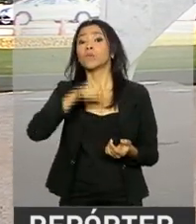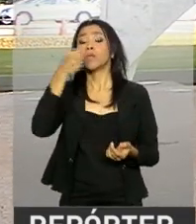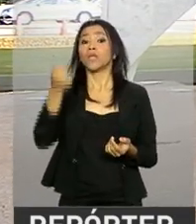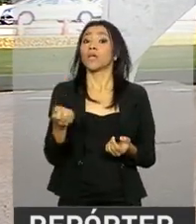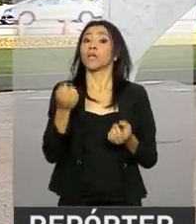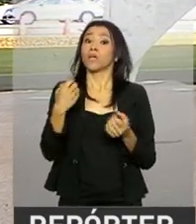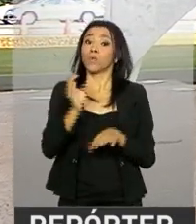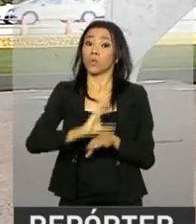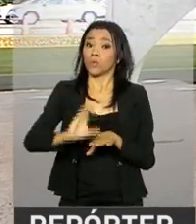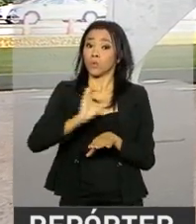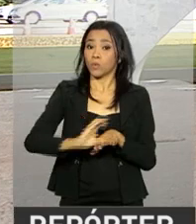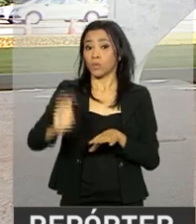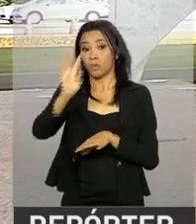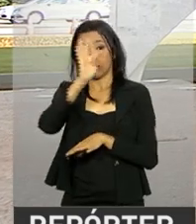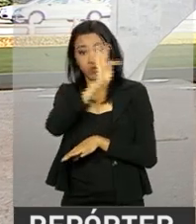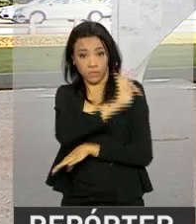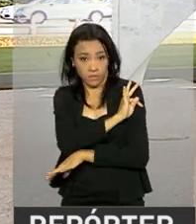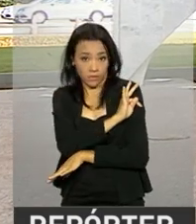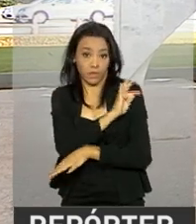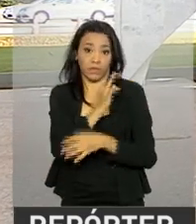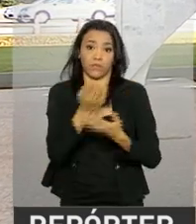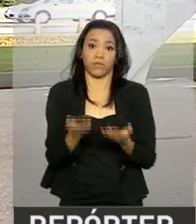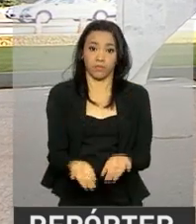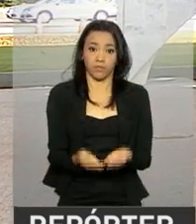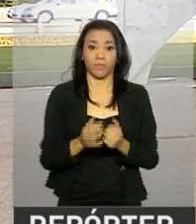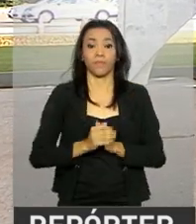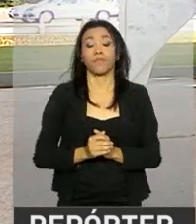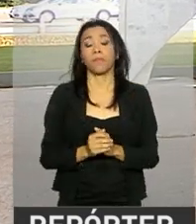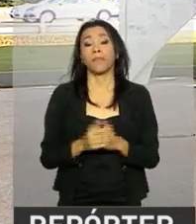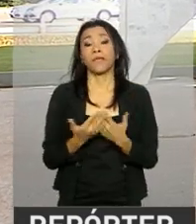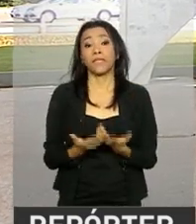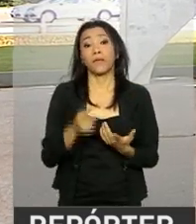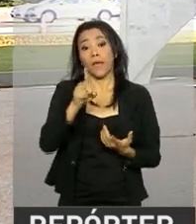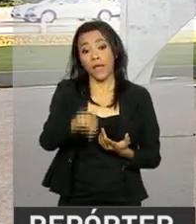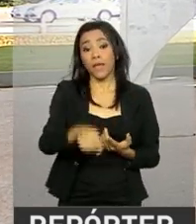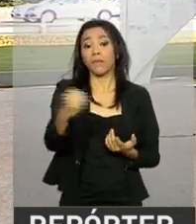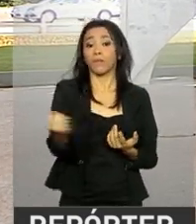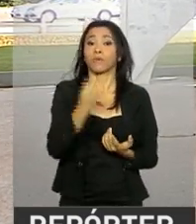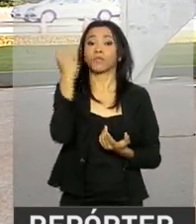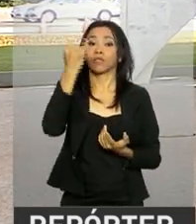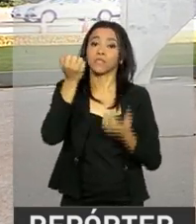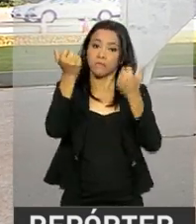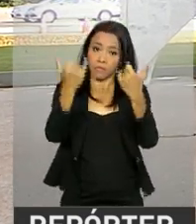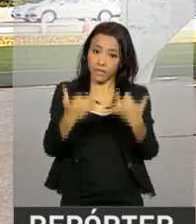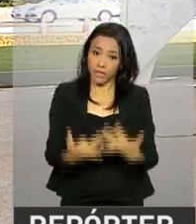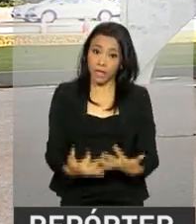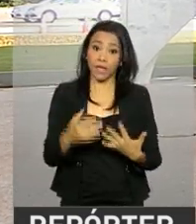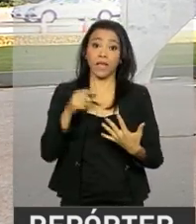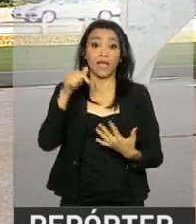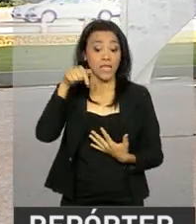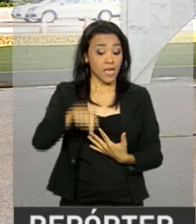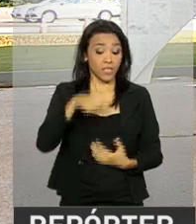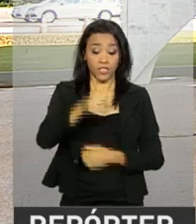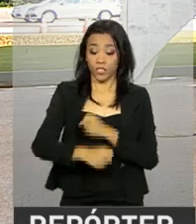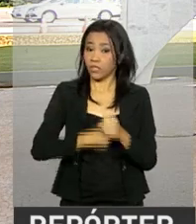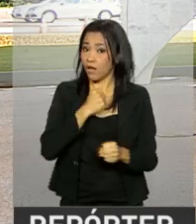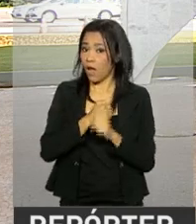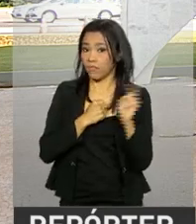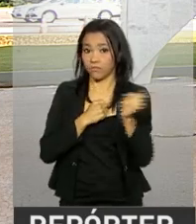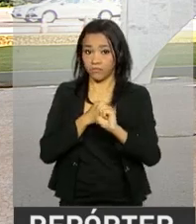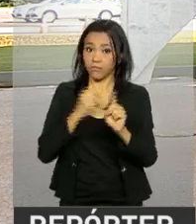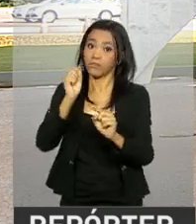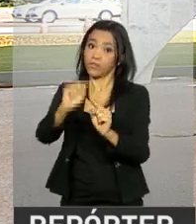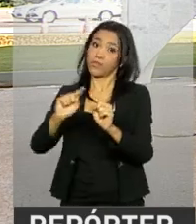curso técnico integrado é importante destacar Renata que essas medidas elas não vão valer para esse ano elas passam a